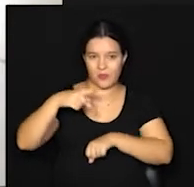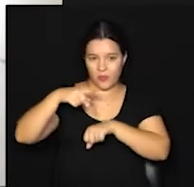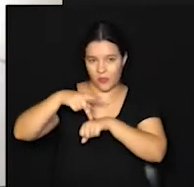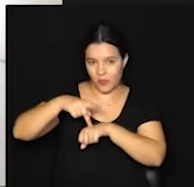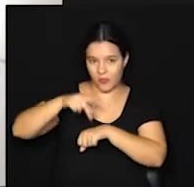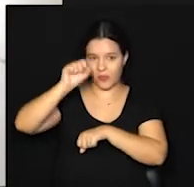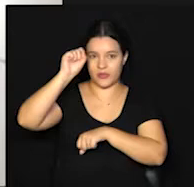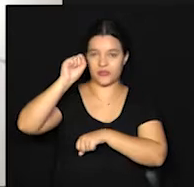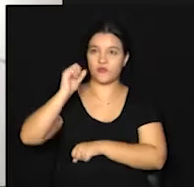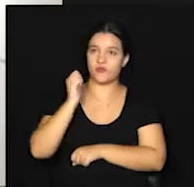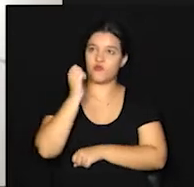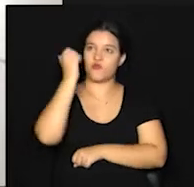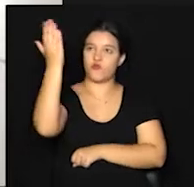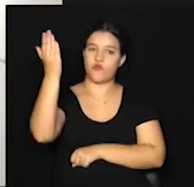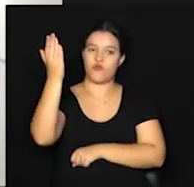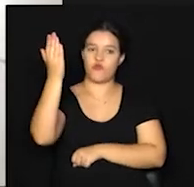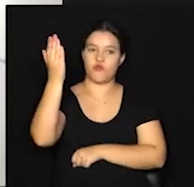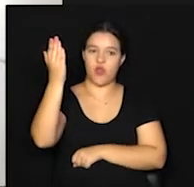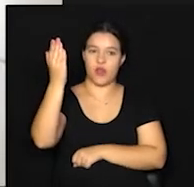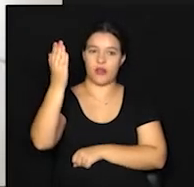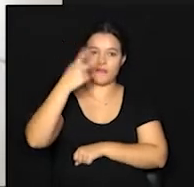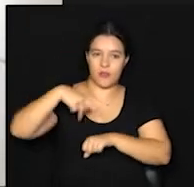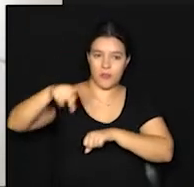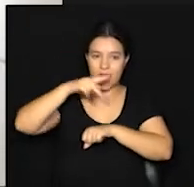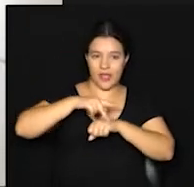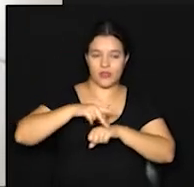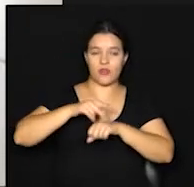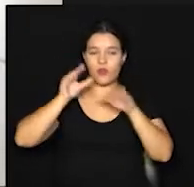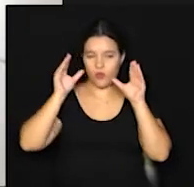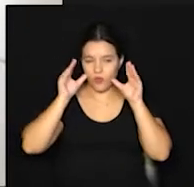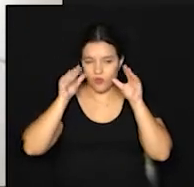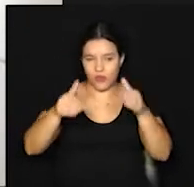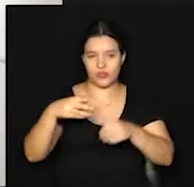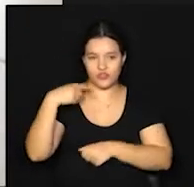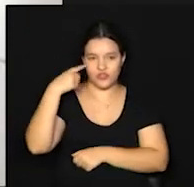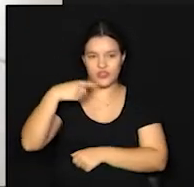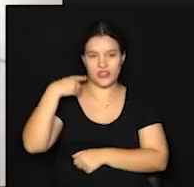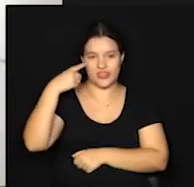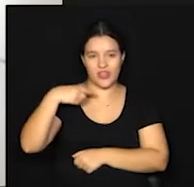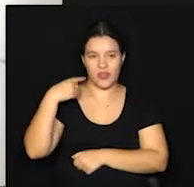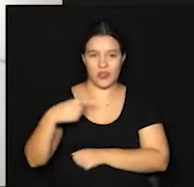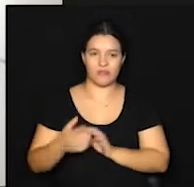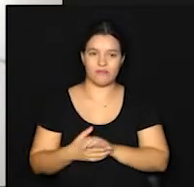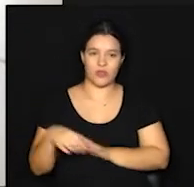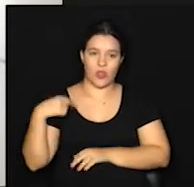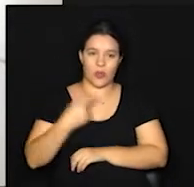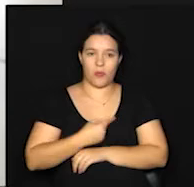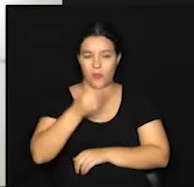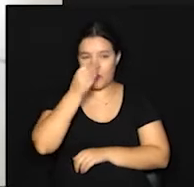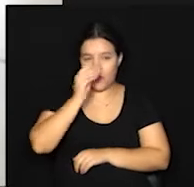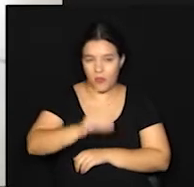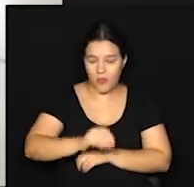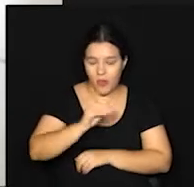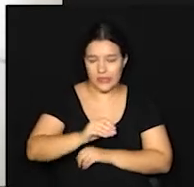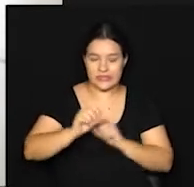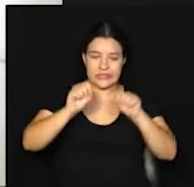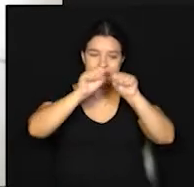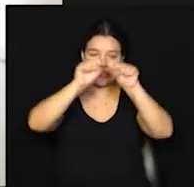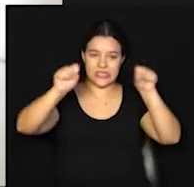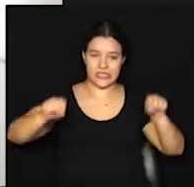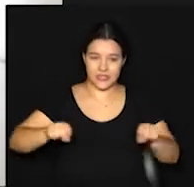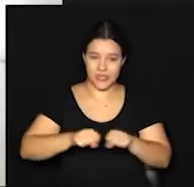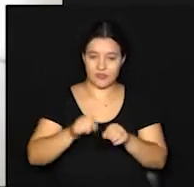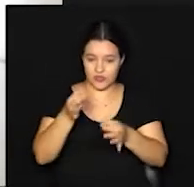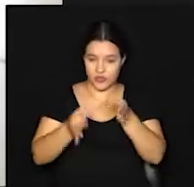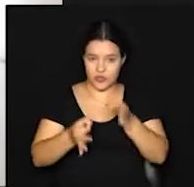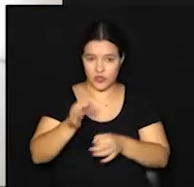pós-graduação fora do Brasil, na área de Direito, a gente não pode ignorar que o sistema judiciário, não é só no Brasil não,